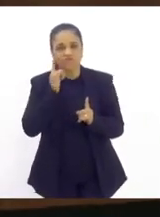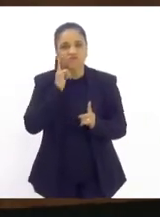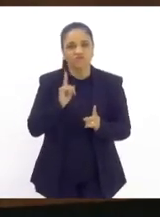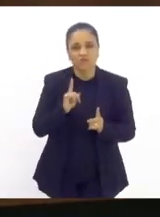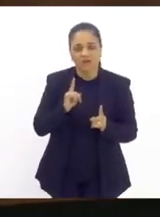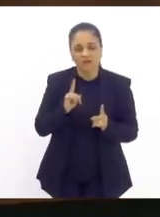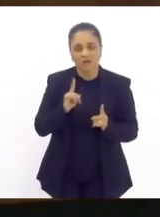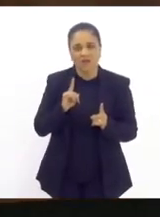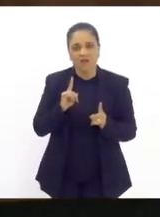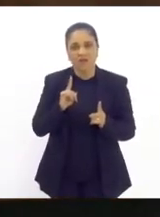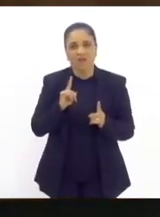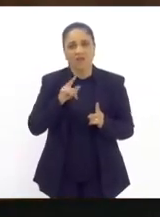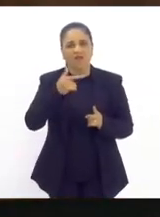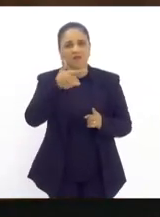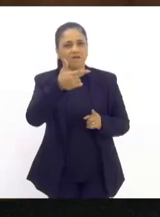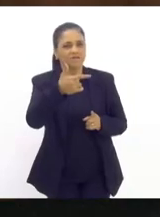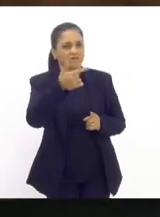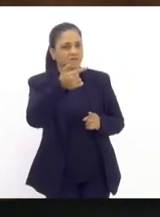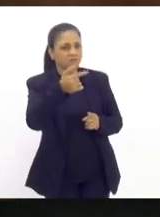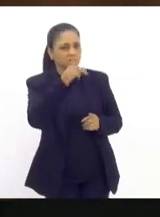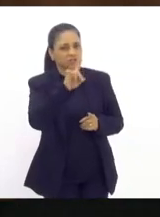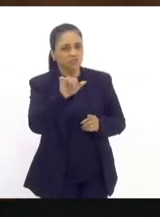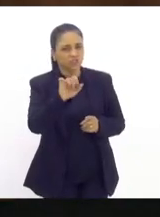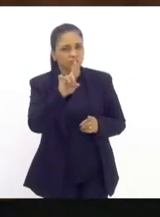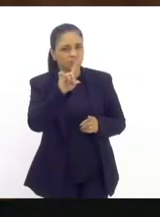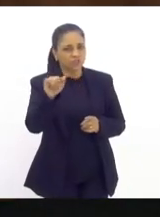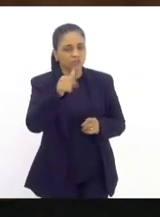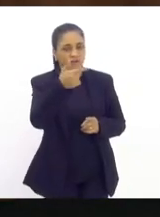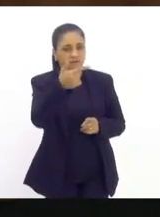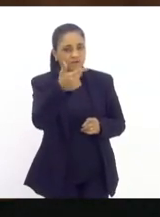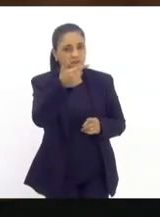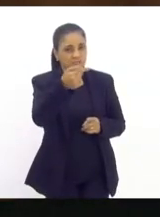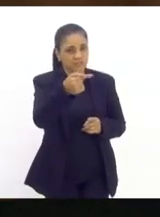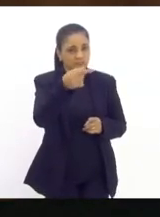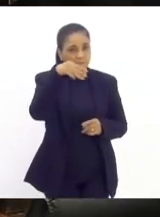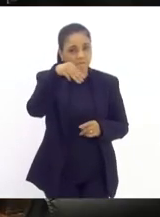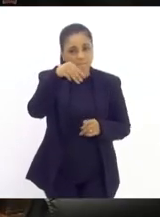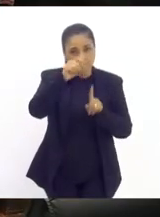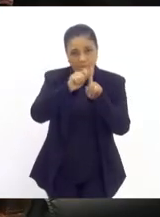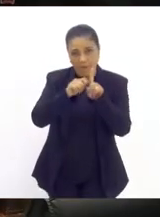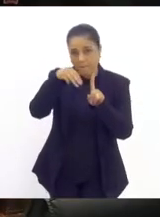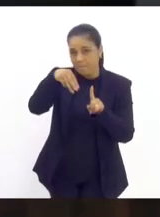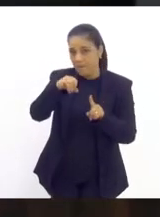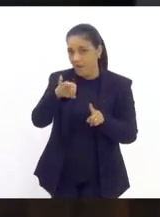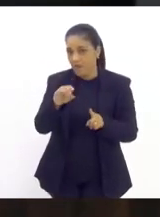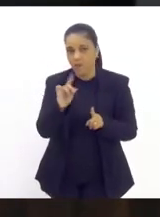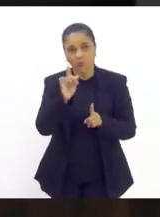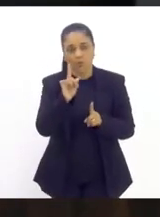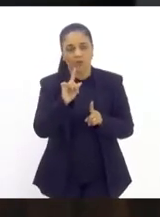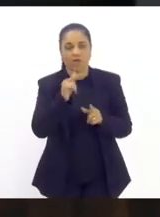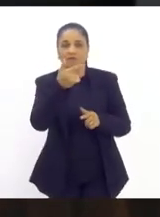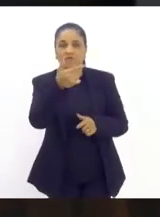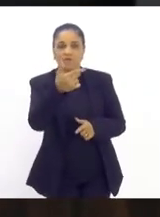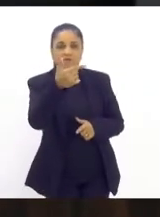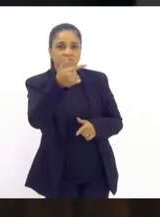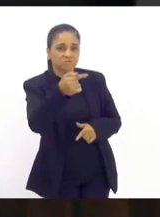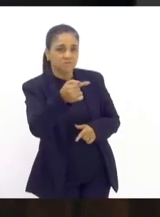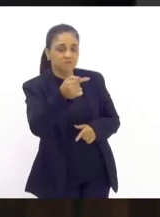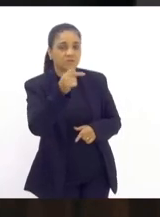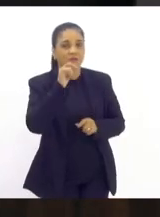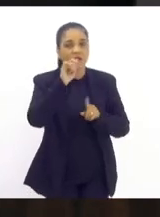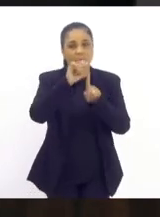fala 27 de maio e na verdade é 27 de Abril a emenda não está aqui na nossa